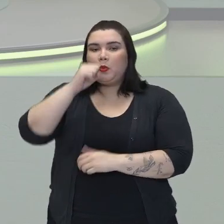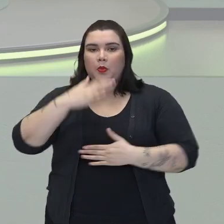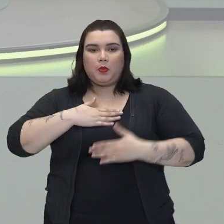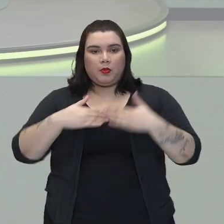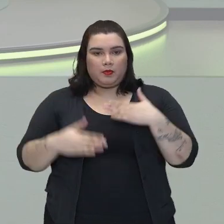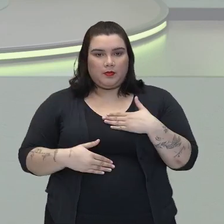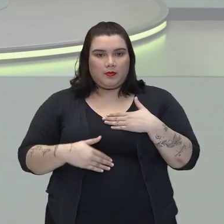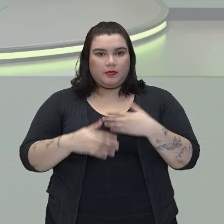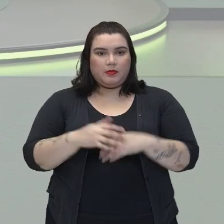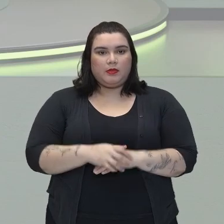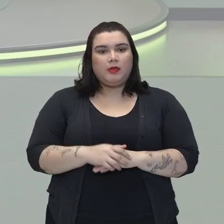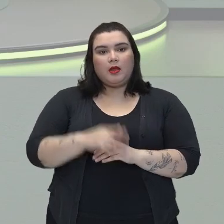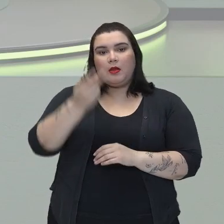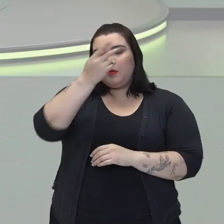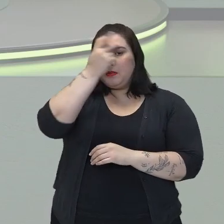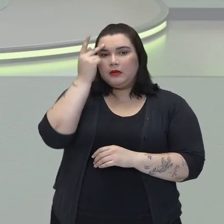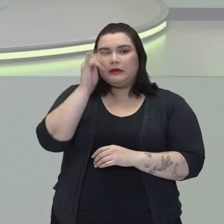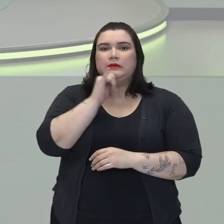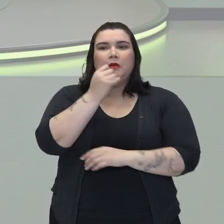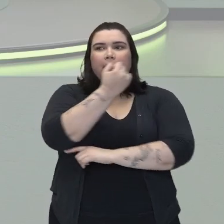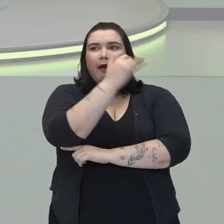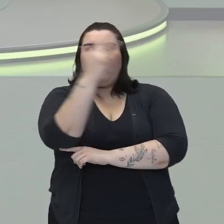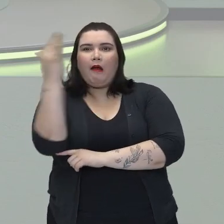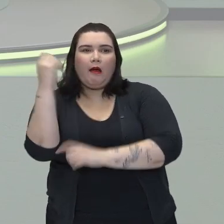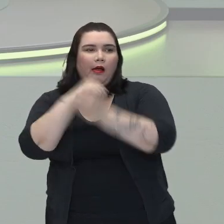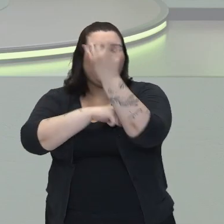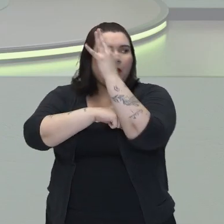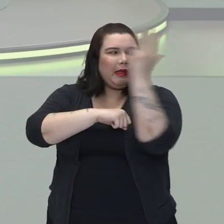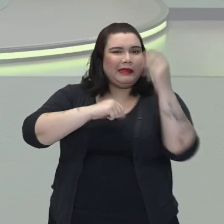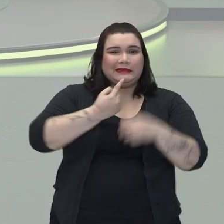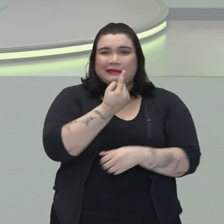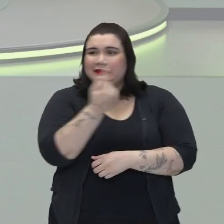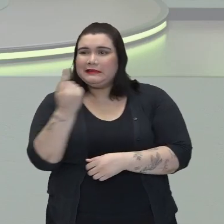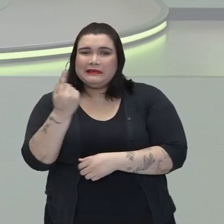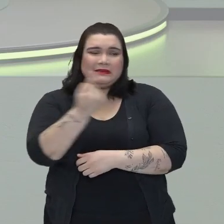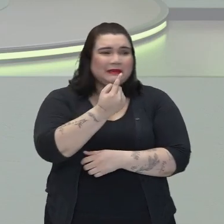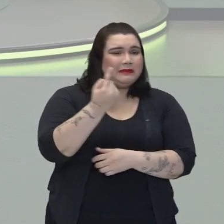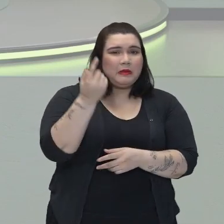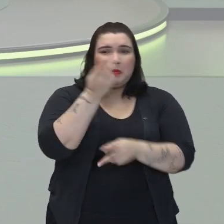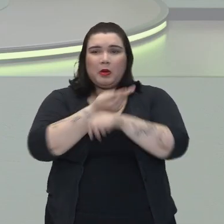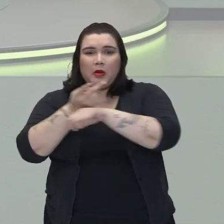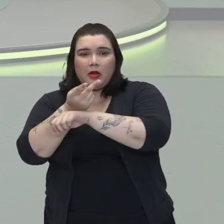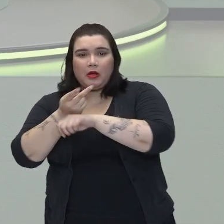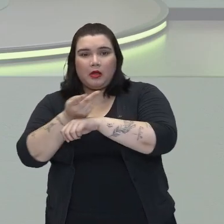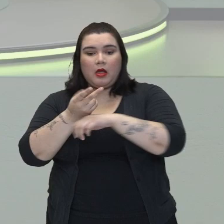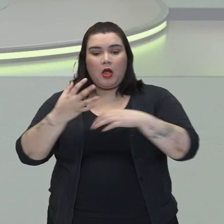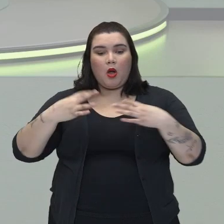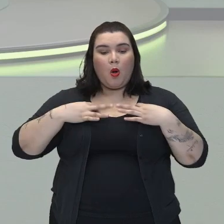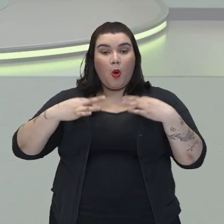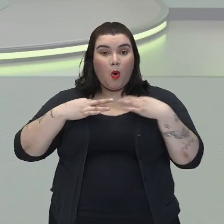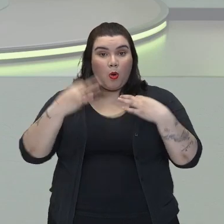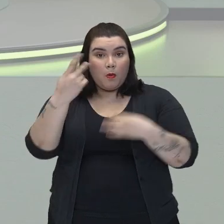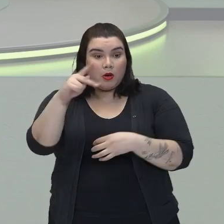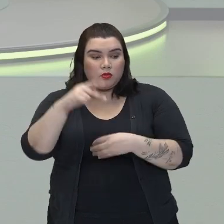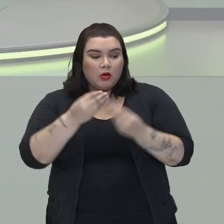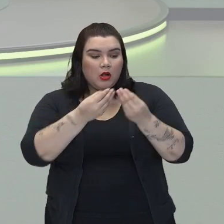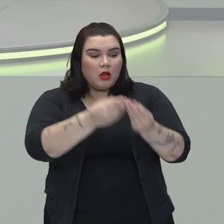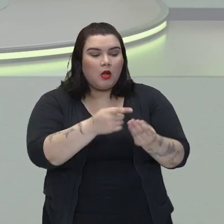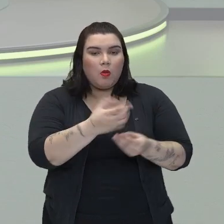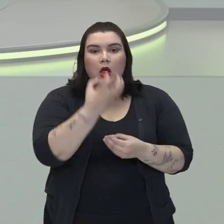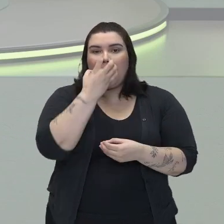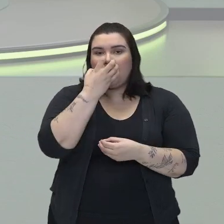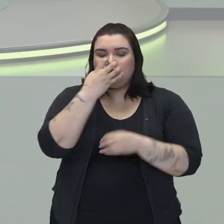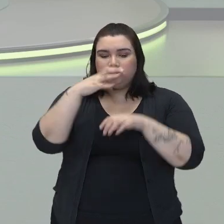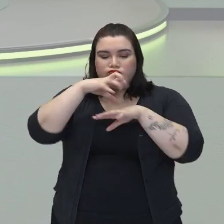por exemplo, perdidas na floresta, por isso que dão uma roupa sua para ele cheirar, ele vai perceber ali os